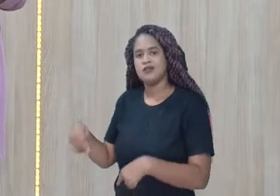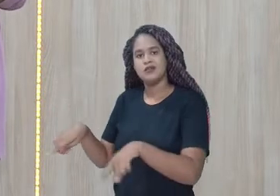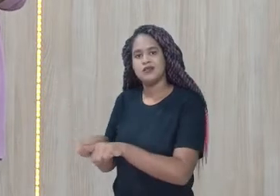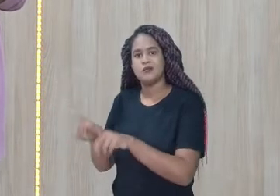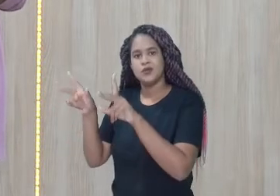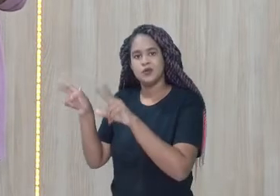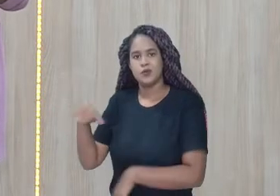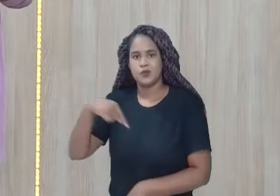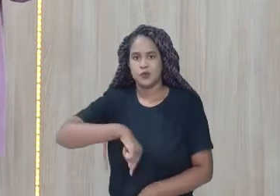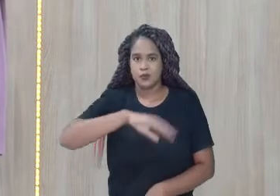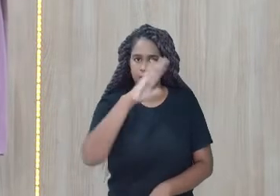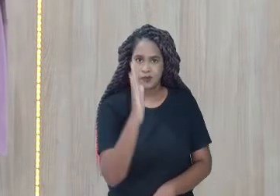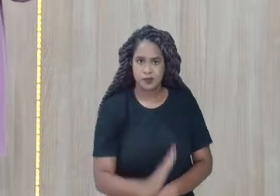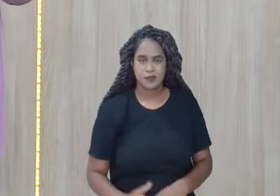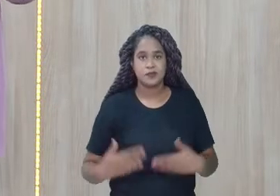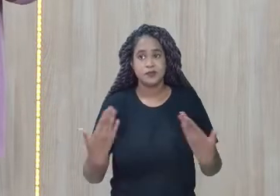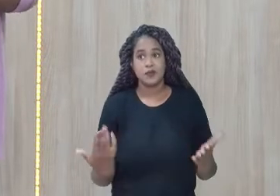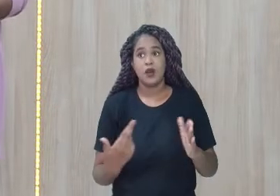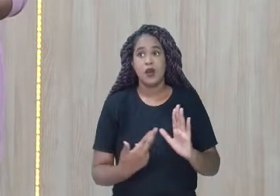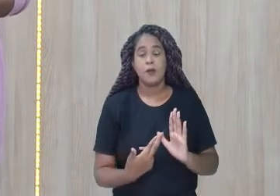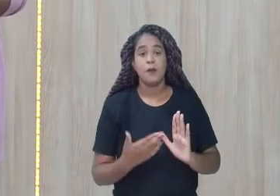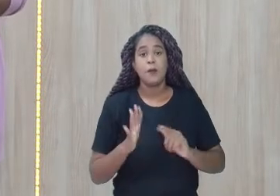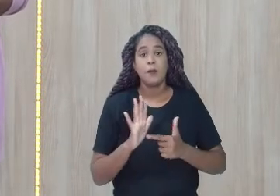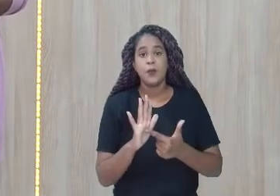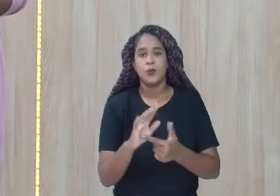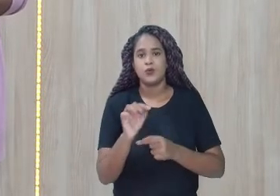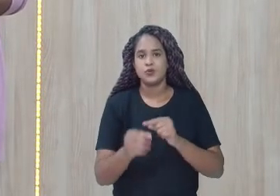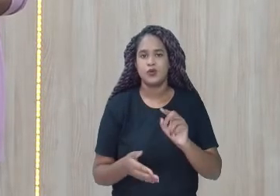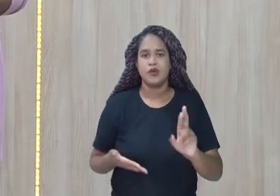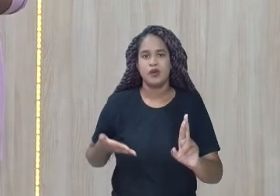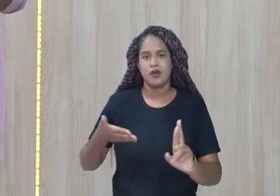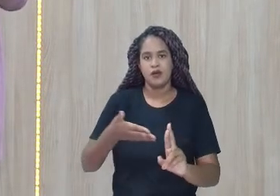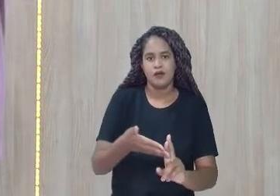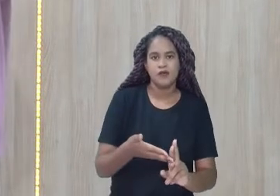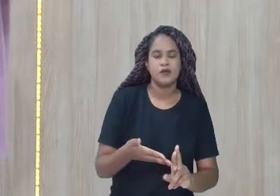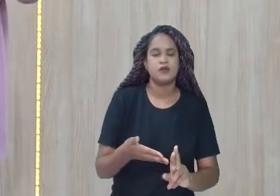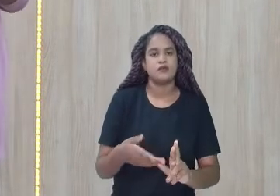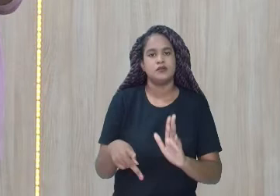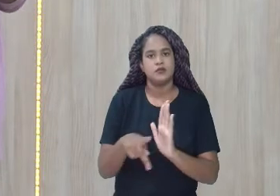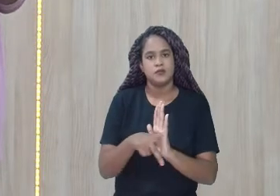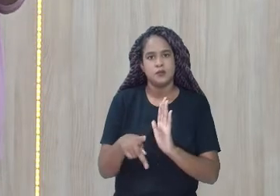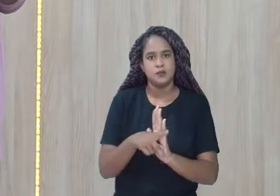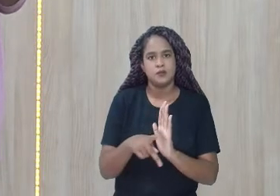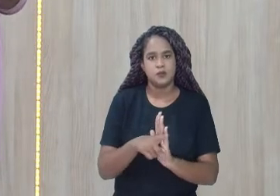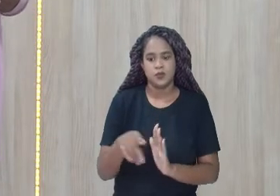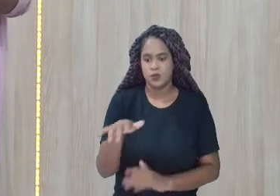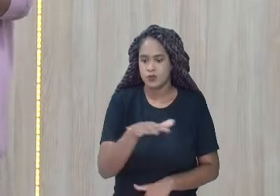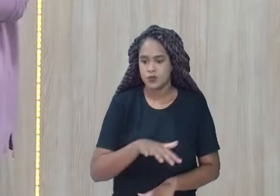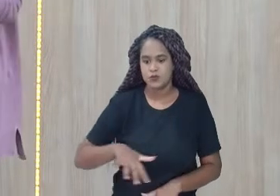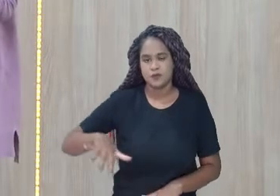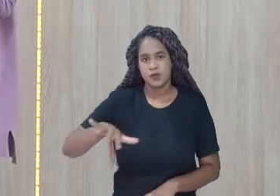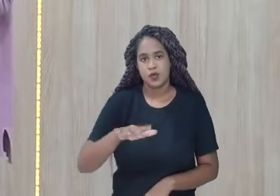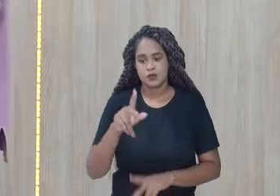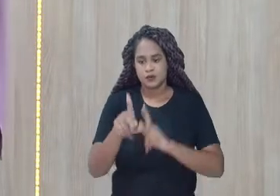tesouros, da liberdade desse povo também. Então, faz referência a tudo isso.